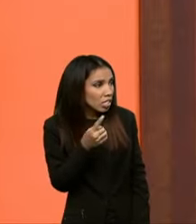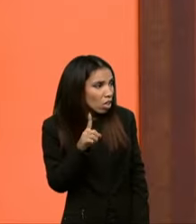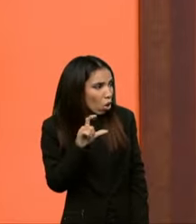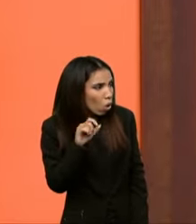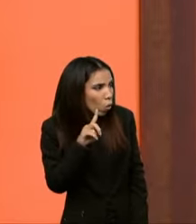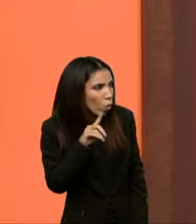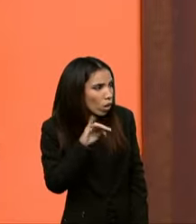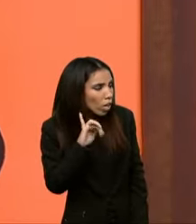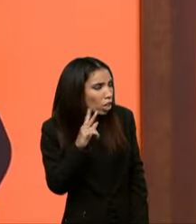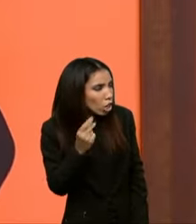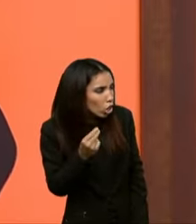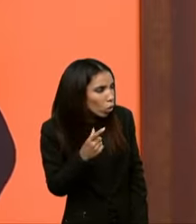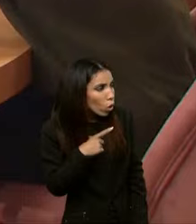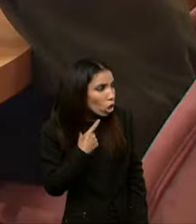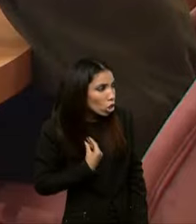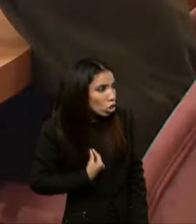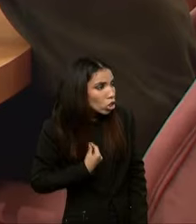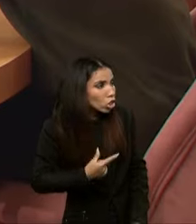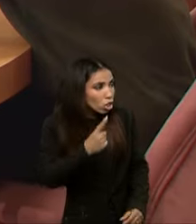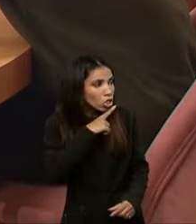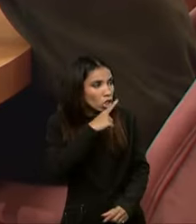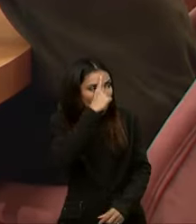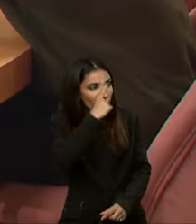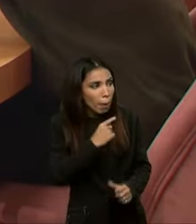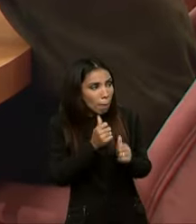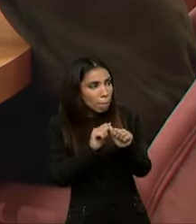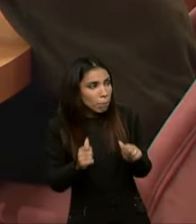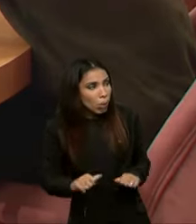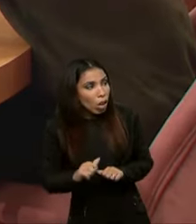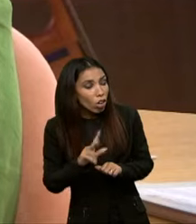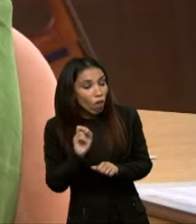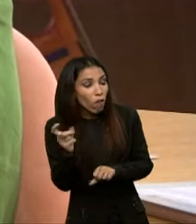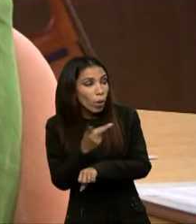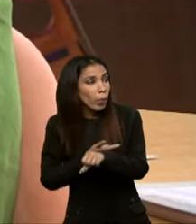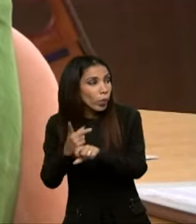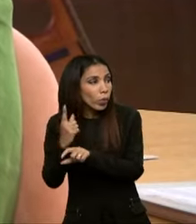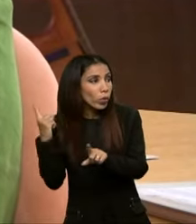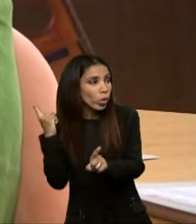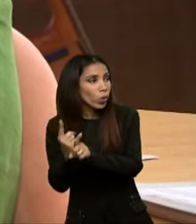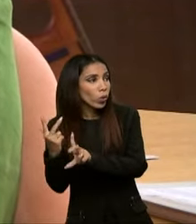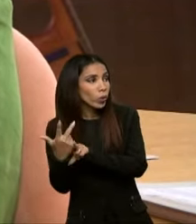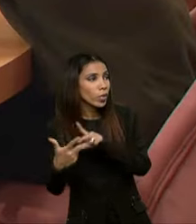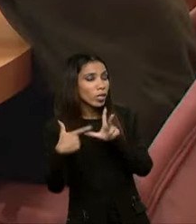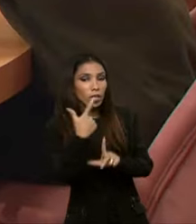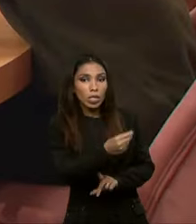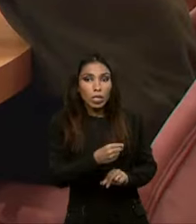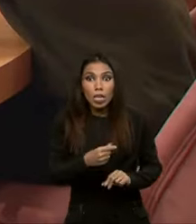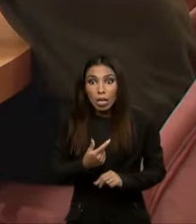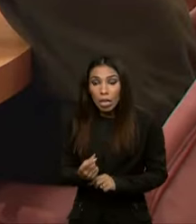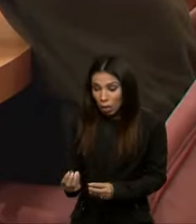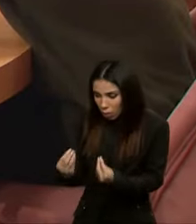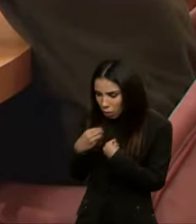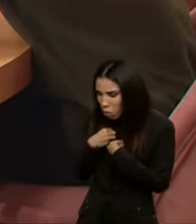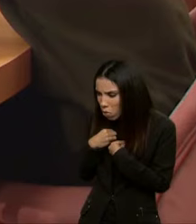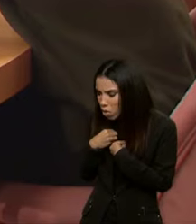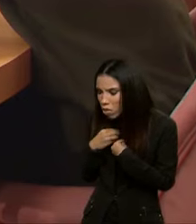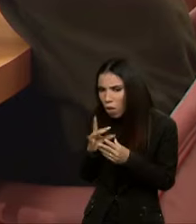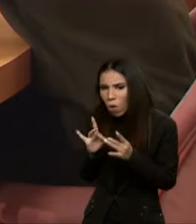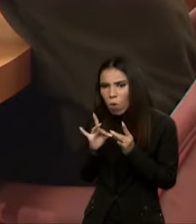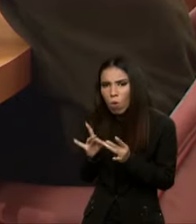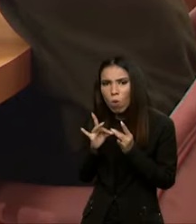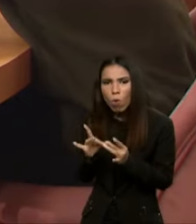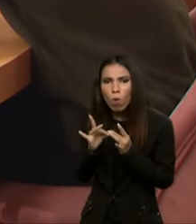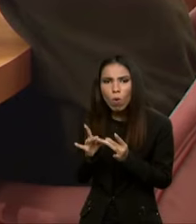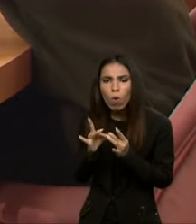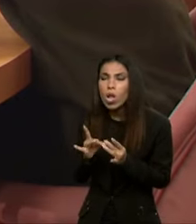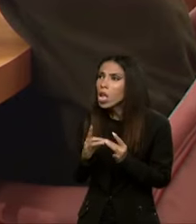não. Ele falou, existe, tem uma imagem, vou arranjar uma pra você. Gente. E me deu uma imagem de São Longuinho. Nunca mais eu desgrudei daquilo. Porque não tem uma coisa